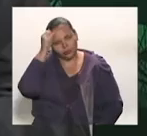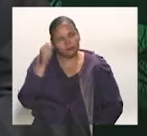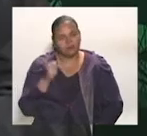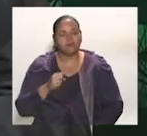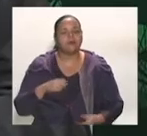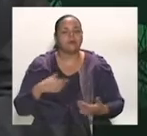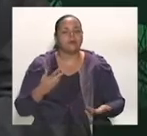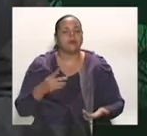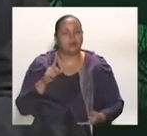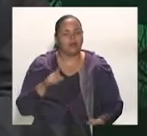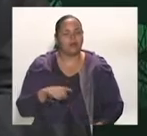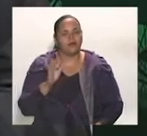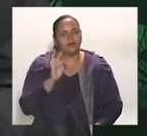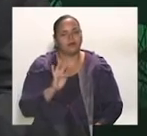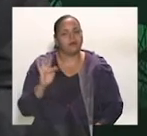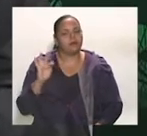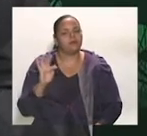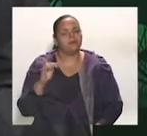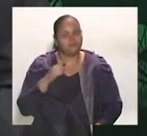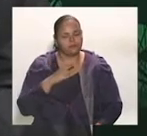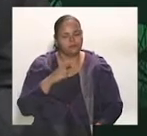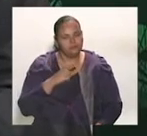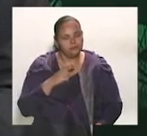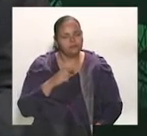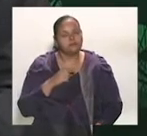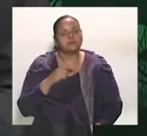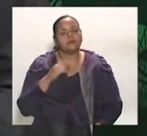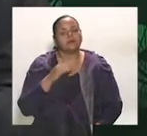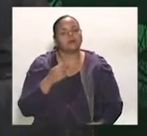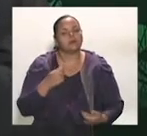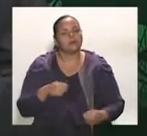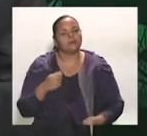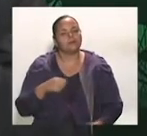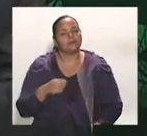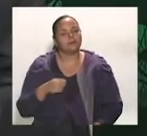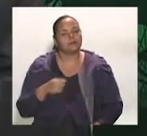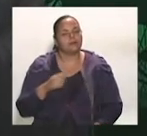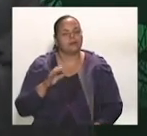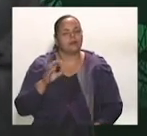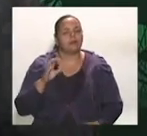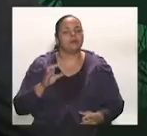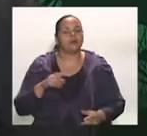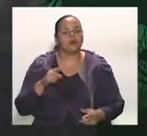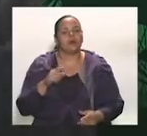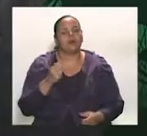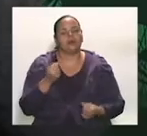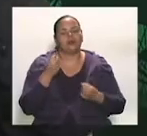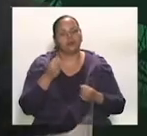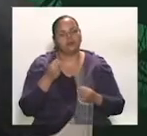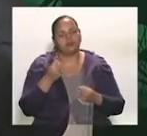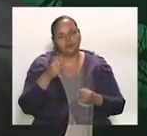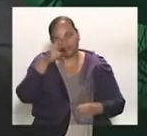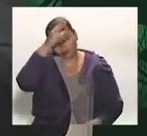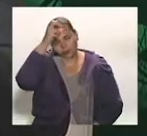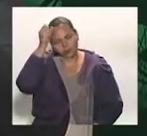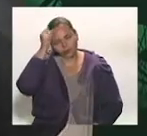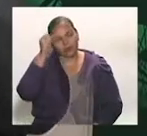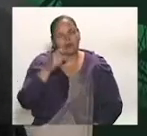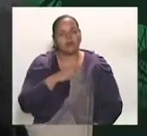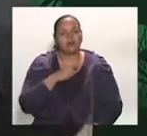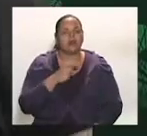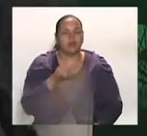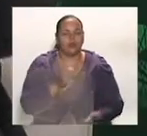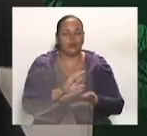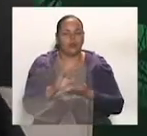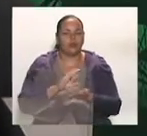Estatuto Público de Utilidade, Estatuto Coletivo de Utilidade Pública desportiva, ou seja, a federação, para poder exercer sua atividade, ela